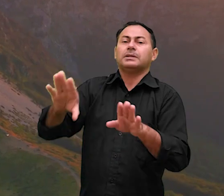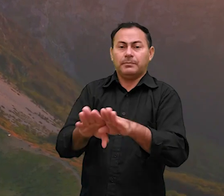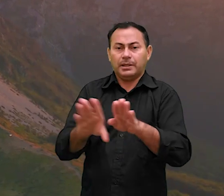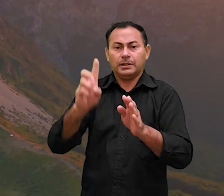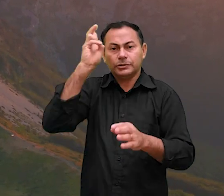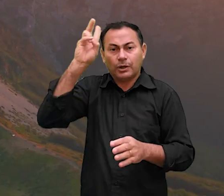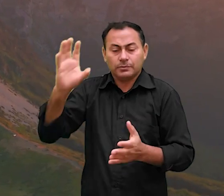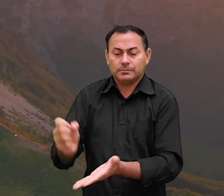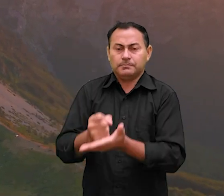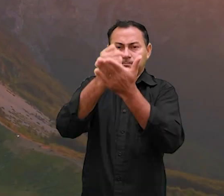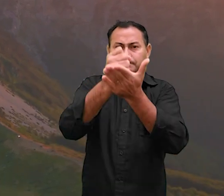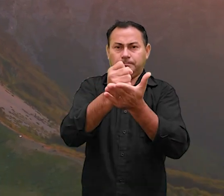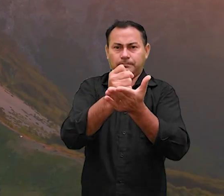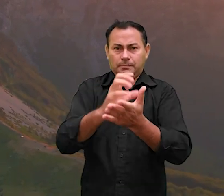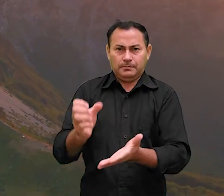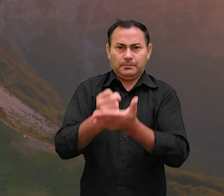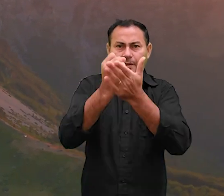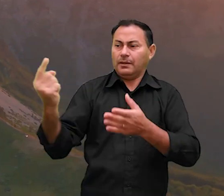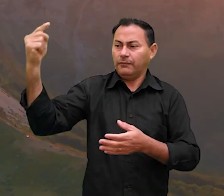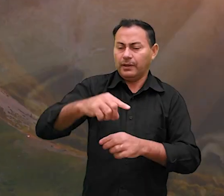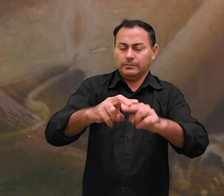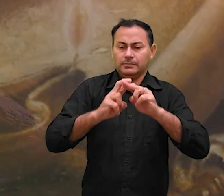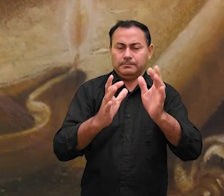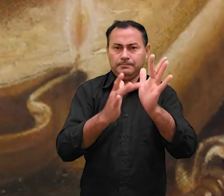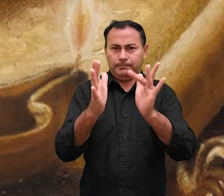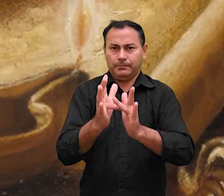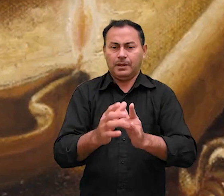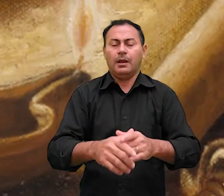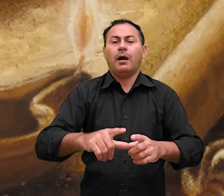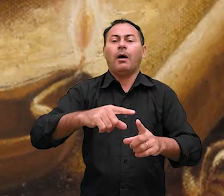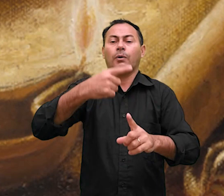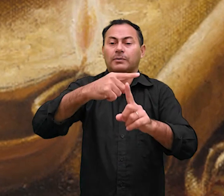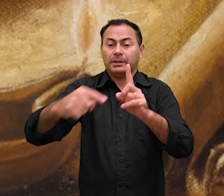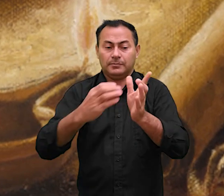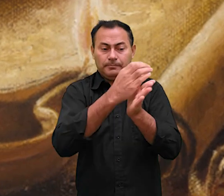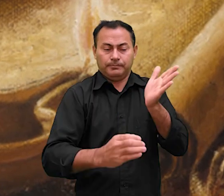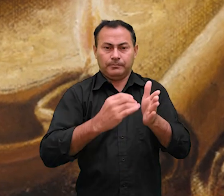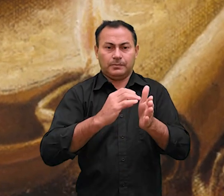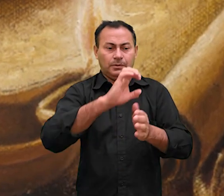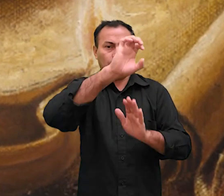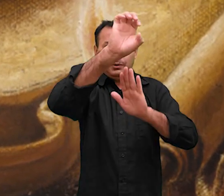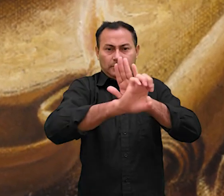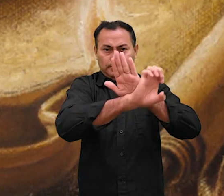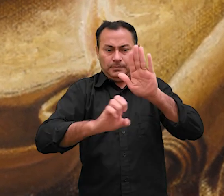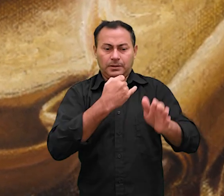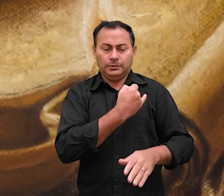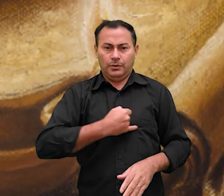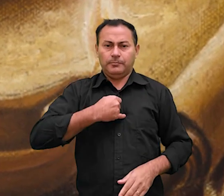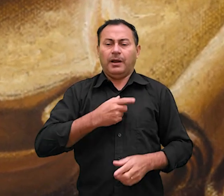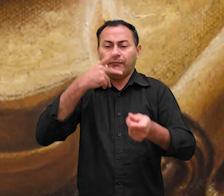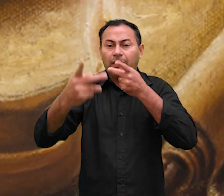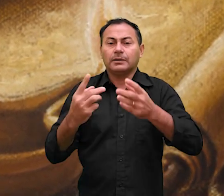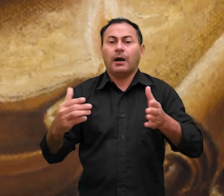história do Salvador, e a salvação que veio através dele. A outra metade dos capítulos do Evangelho de João fala da